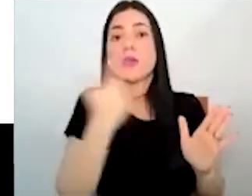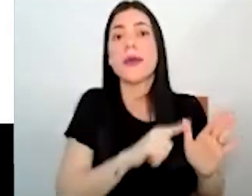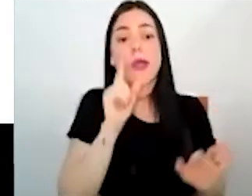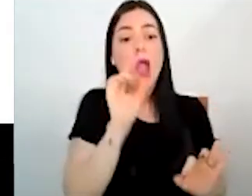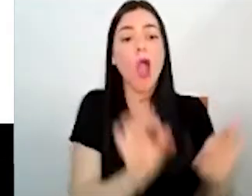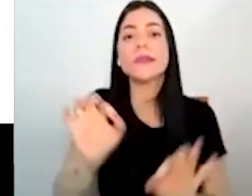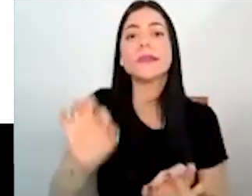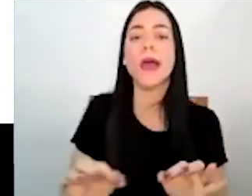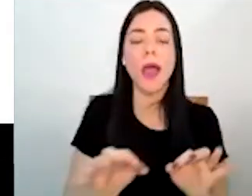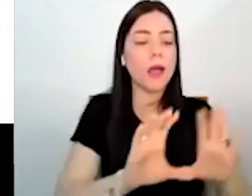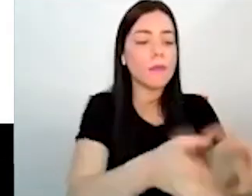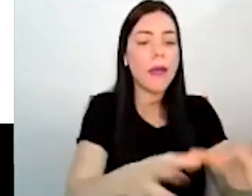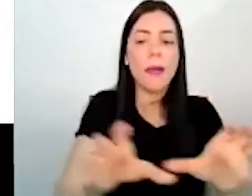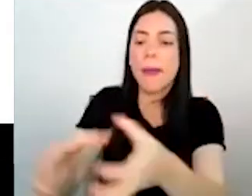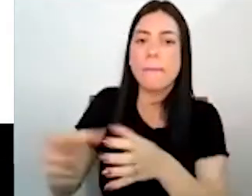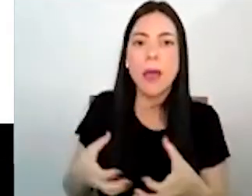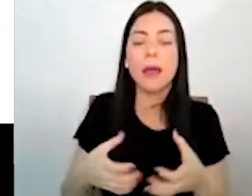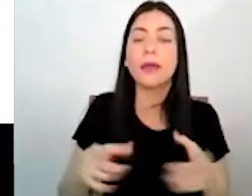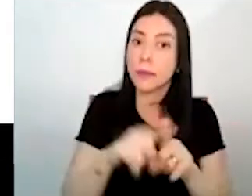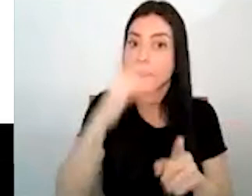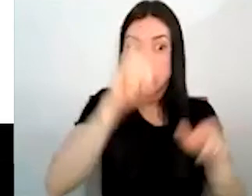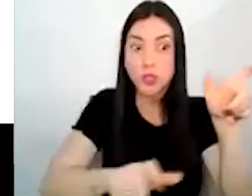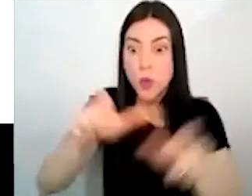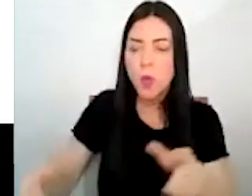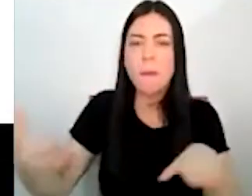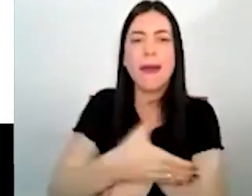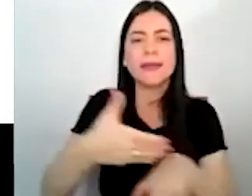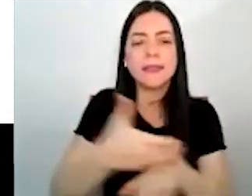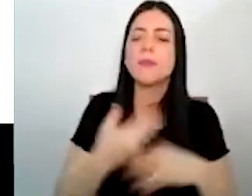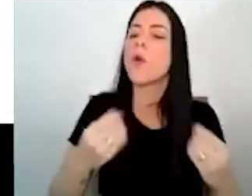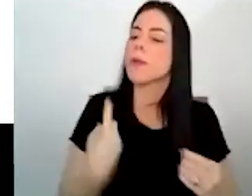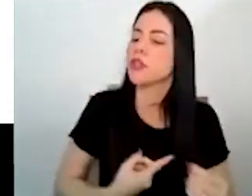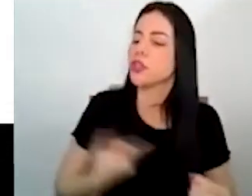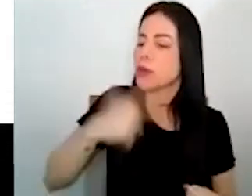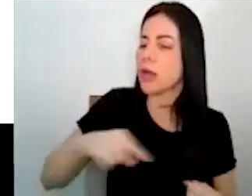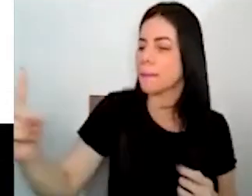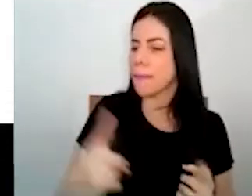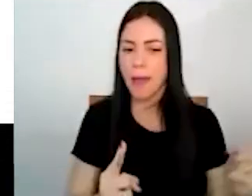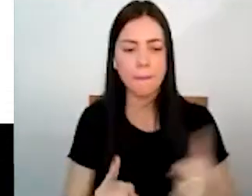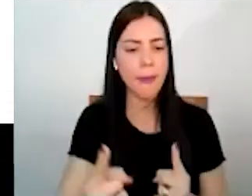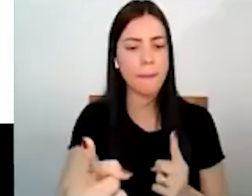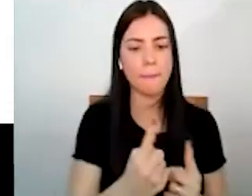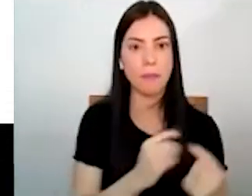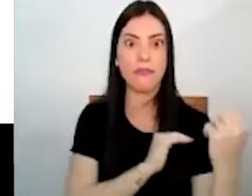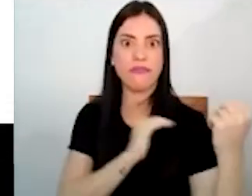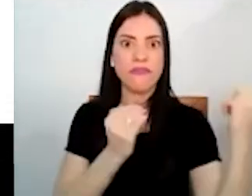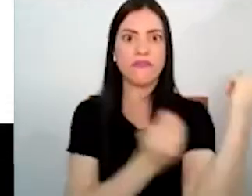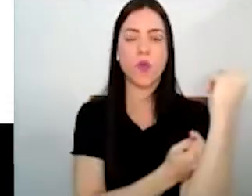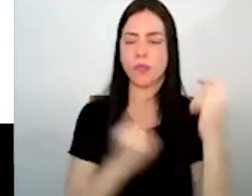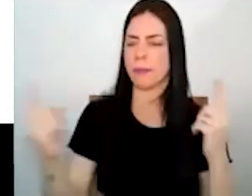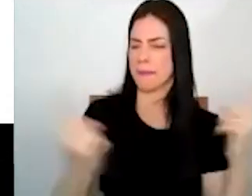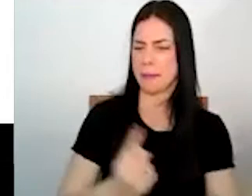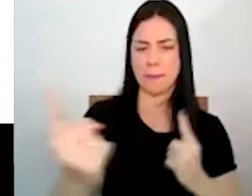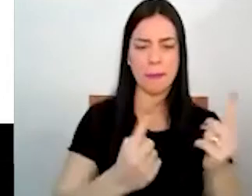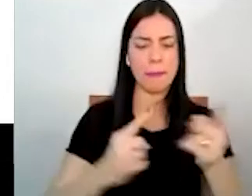as forças de cada uma dessas pessoas que estão envolvidas nesse processo todo de trabalho, a gente aloca, né, e